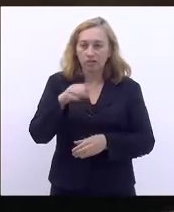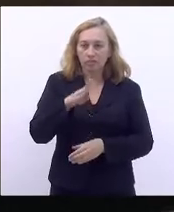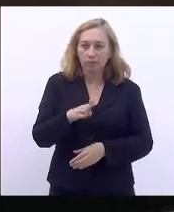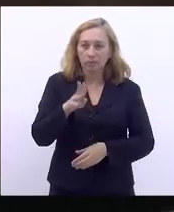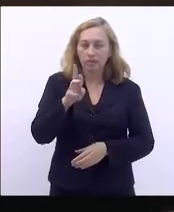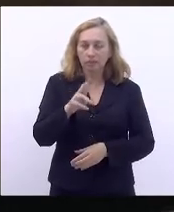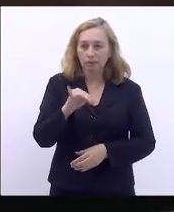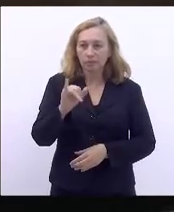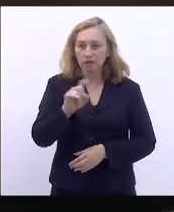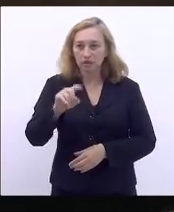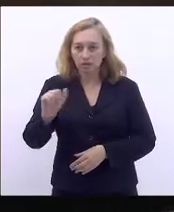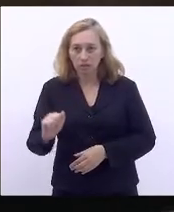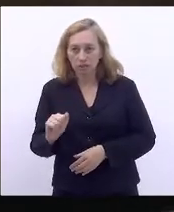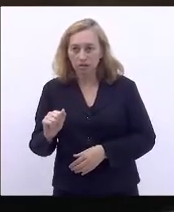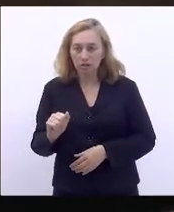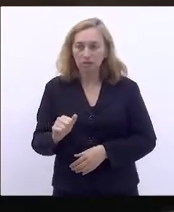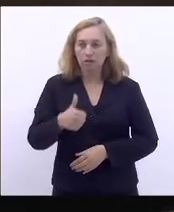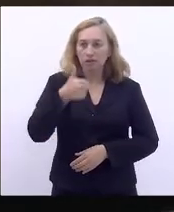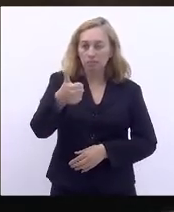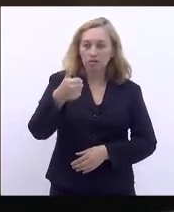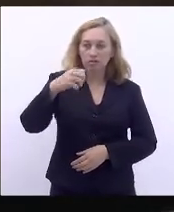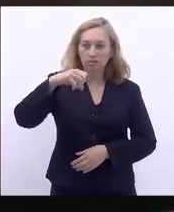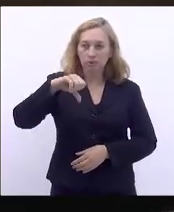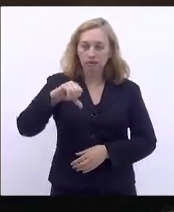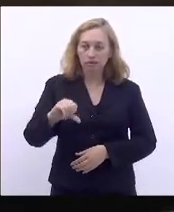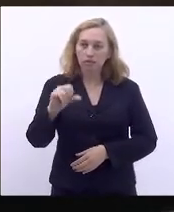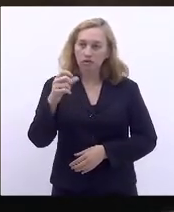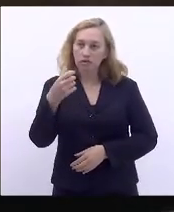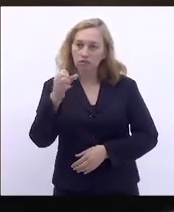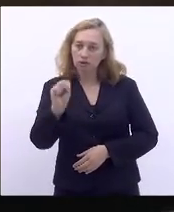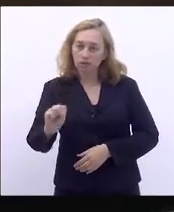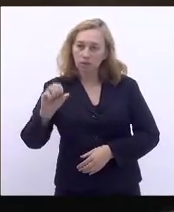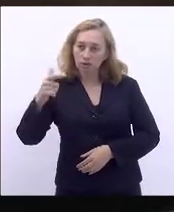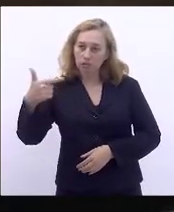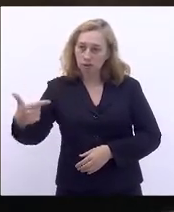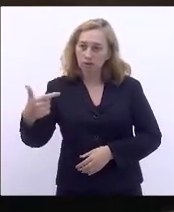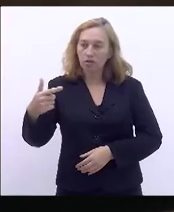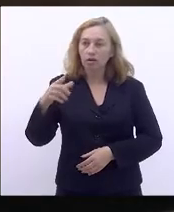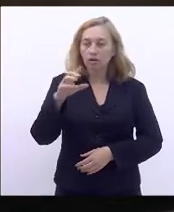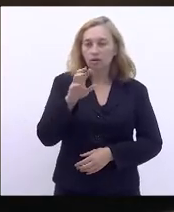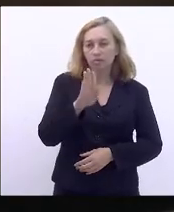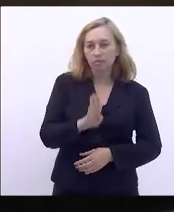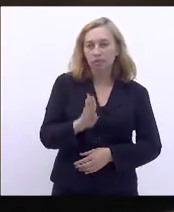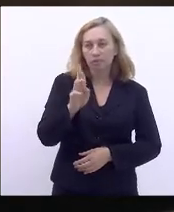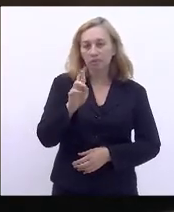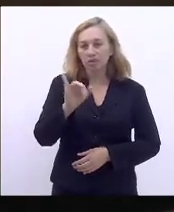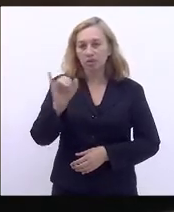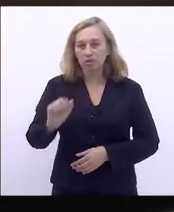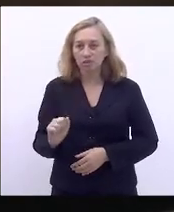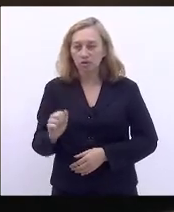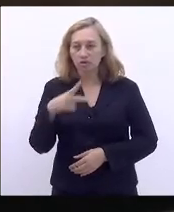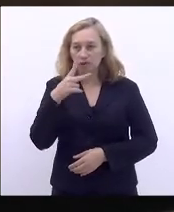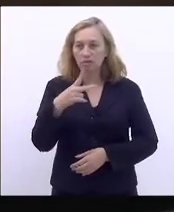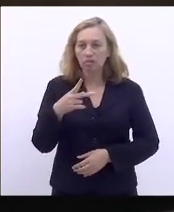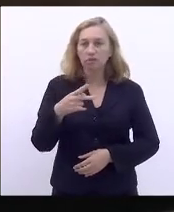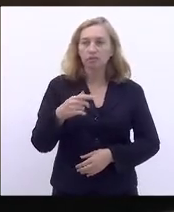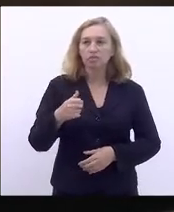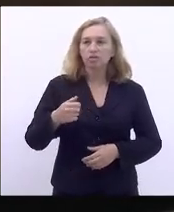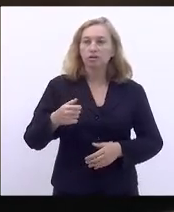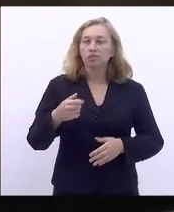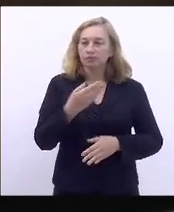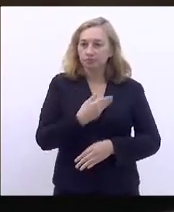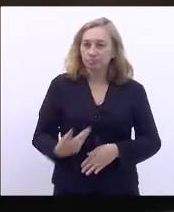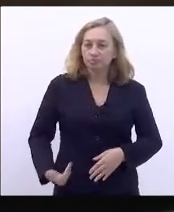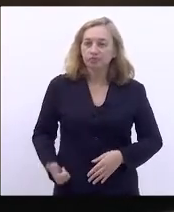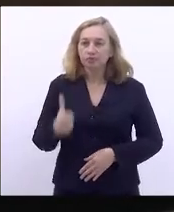campanha eleitoral, em 1982, Brizola disse que governaria com as mulheres e com os negros.